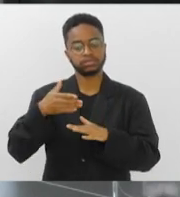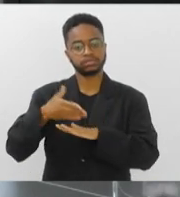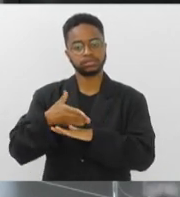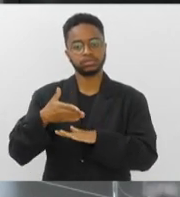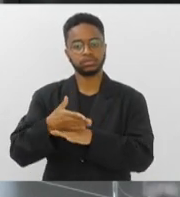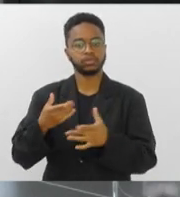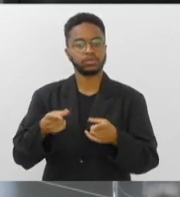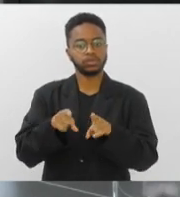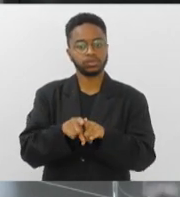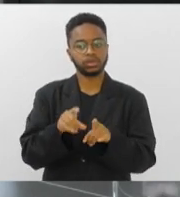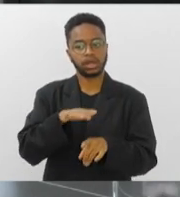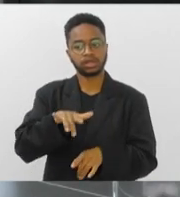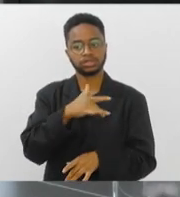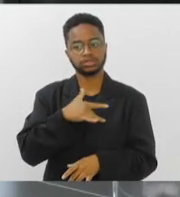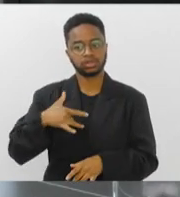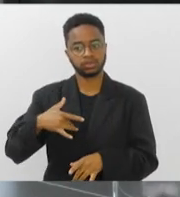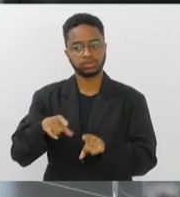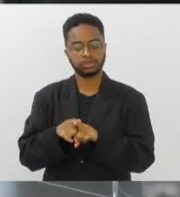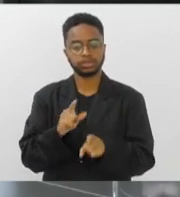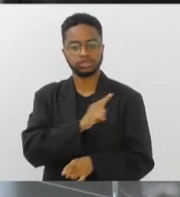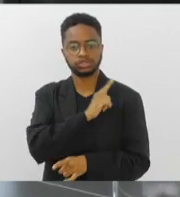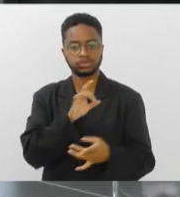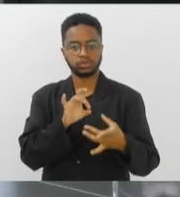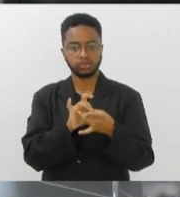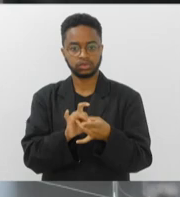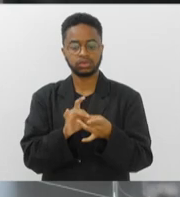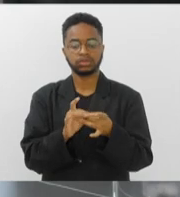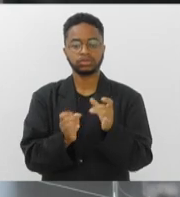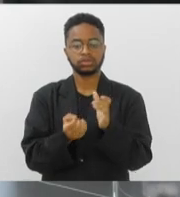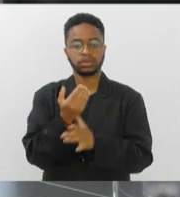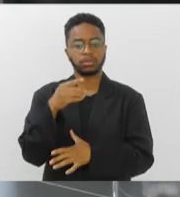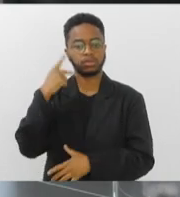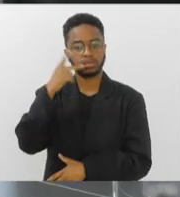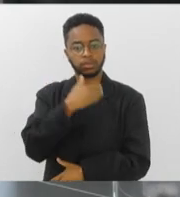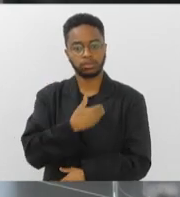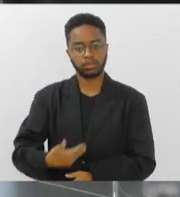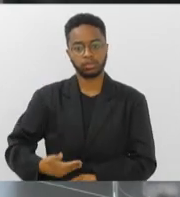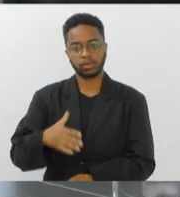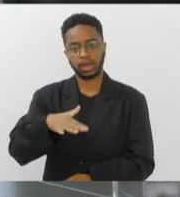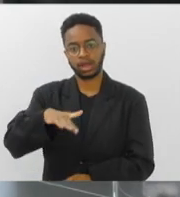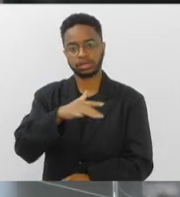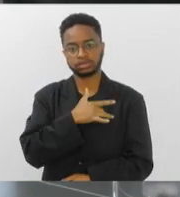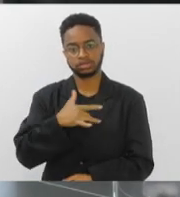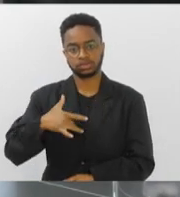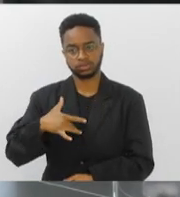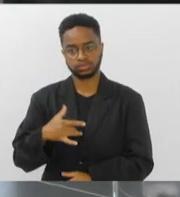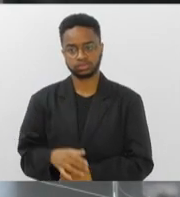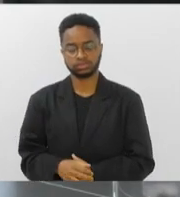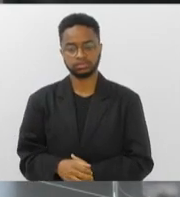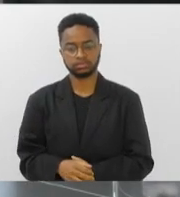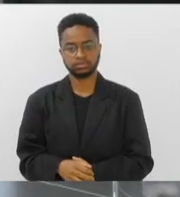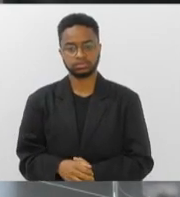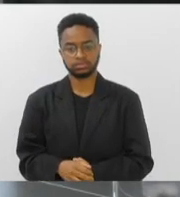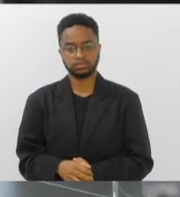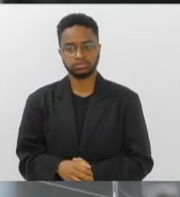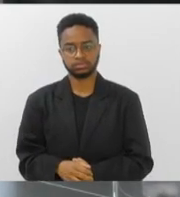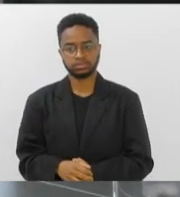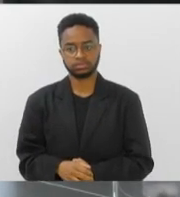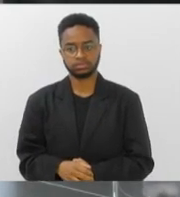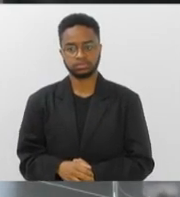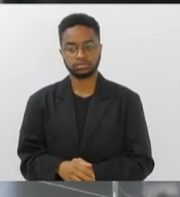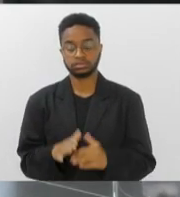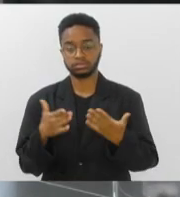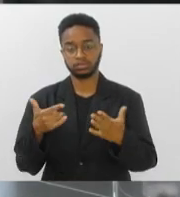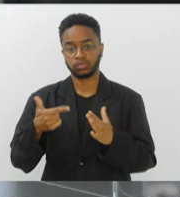saúde, desenvolvimento e regime de gestão associada na execução de políticas públicas de saúde. Nesse caso, não há